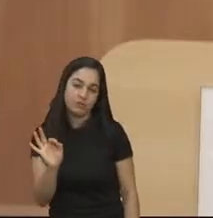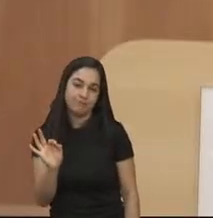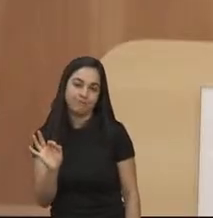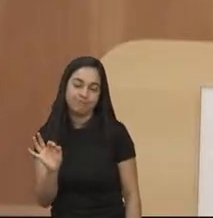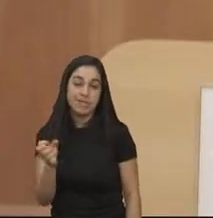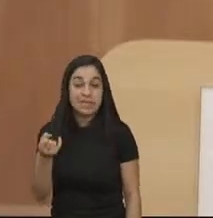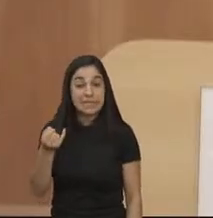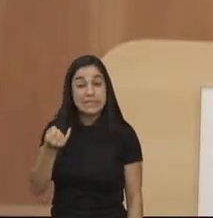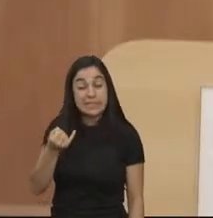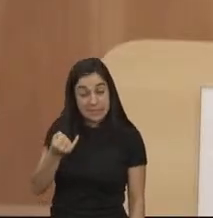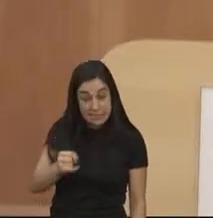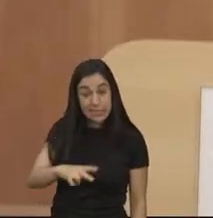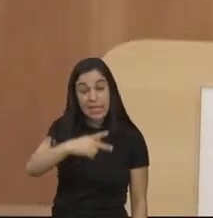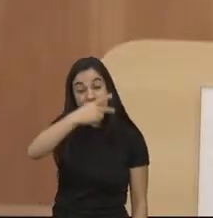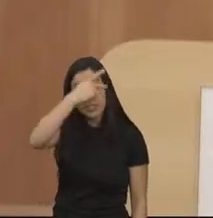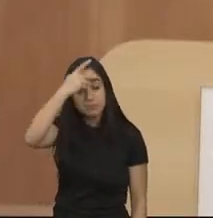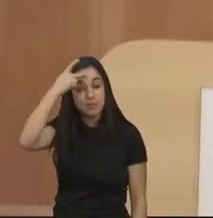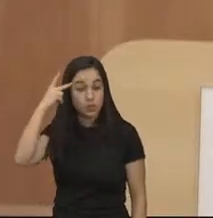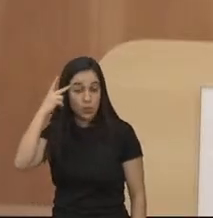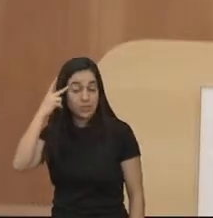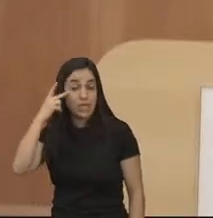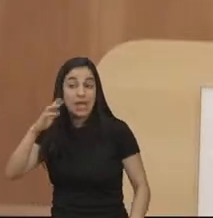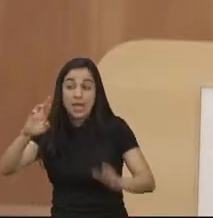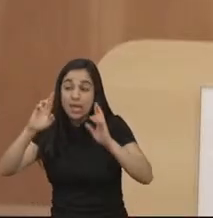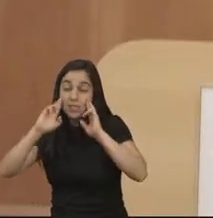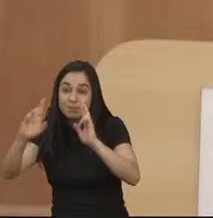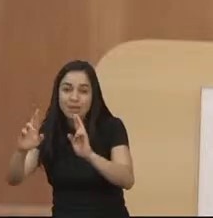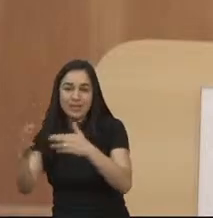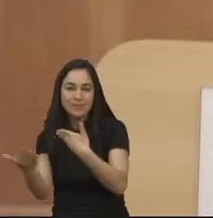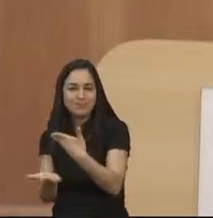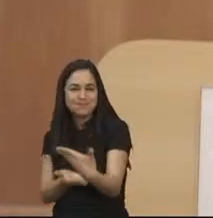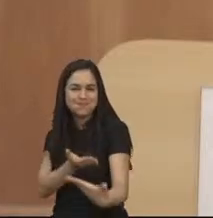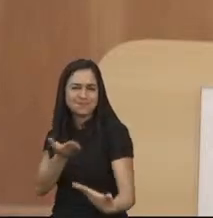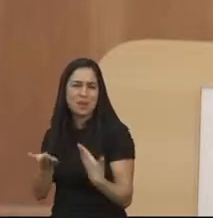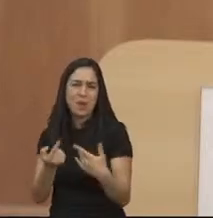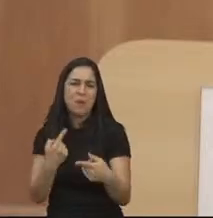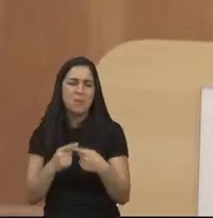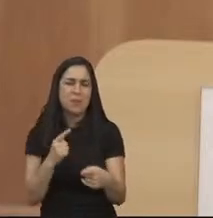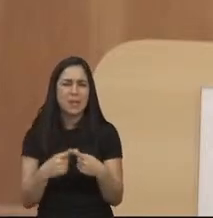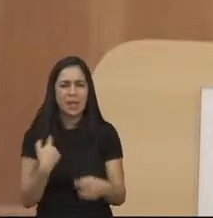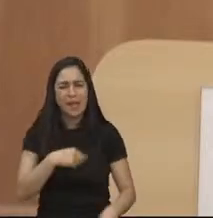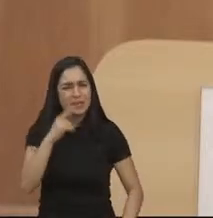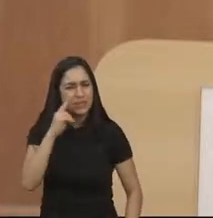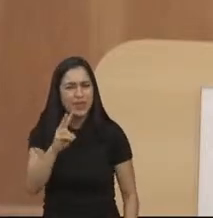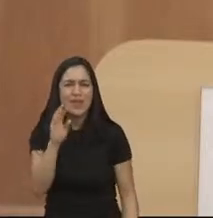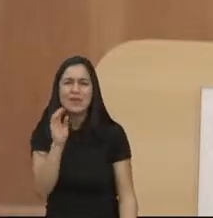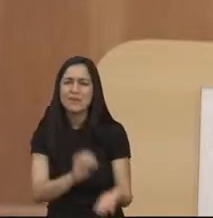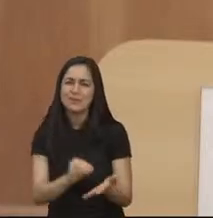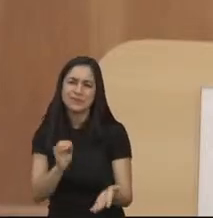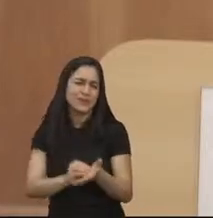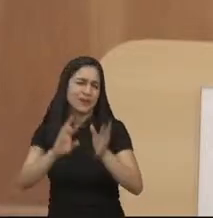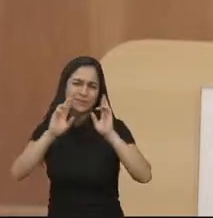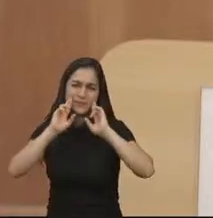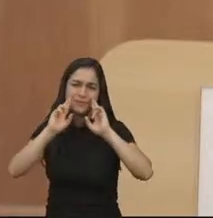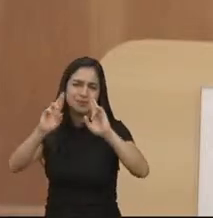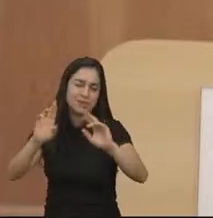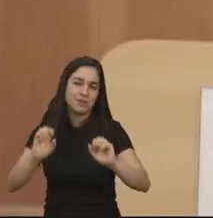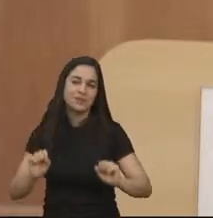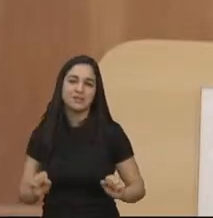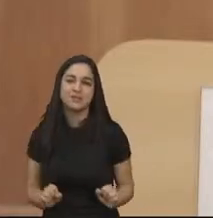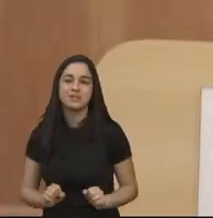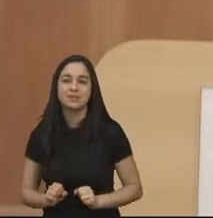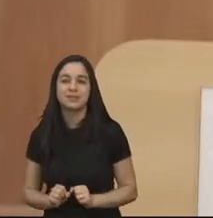pessoas mutuamente se respeitassem. Porque o que a gente menos vê isso, a gente vê,